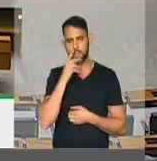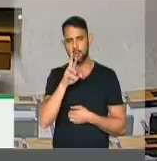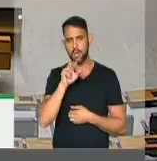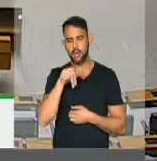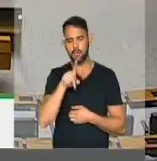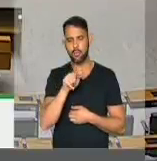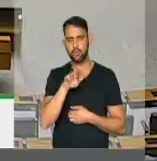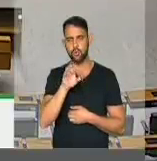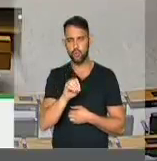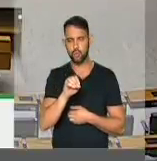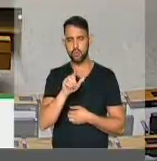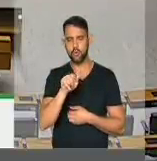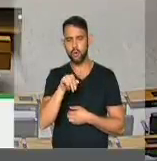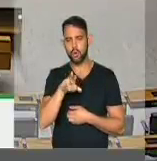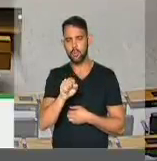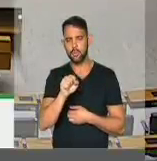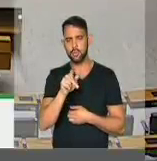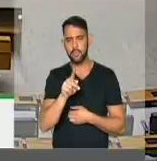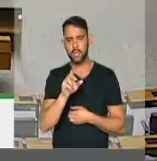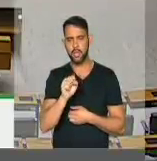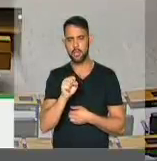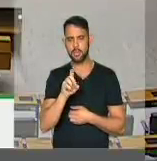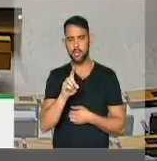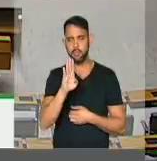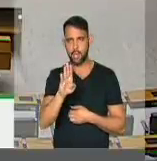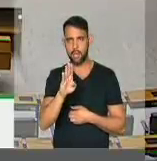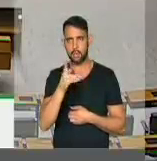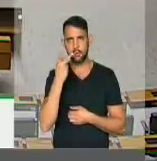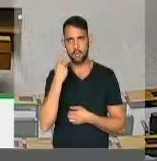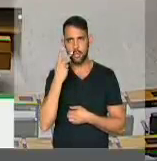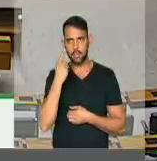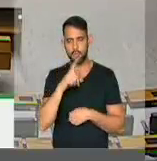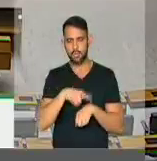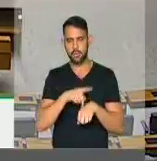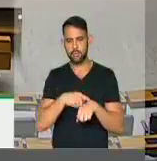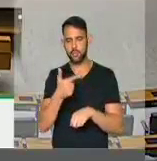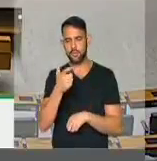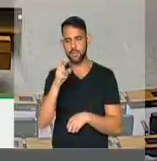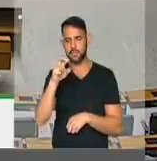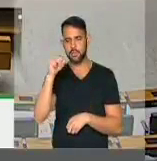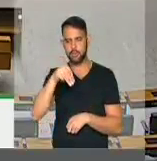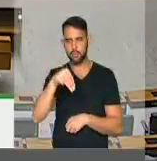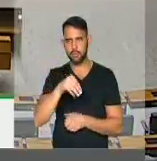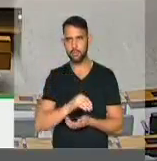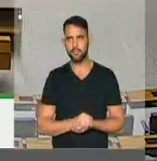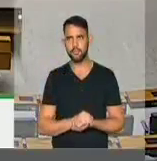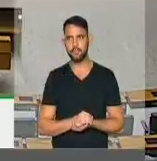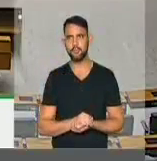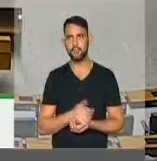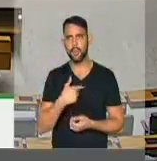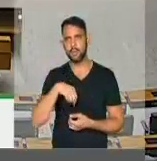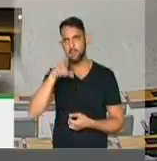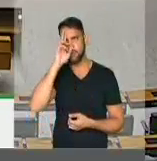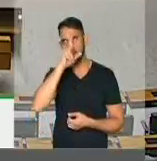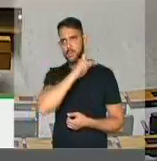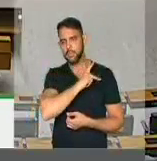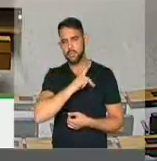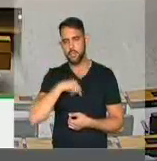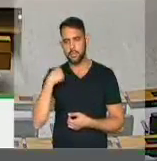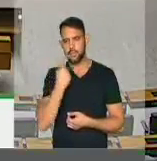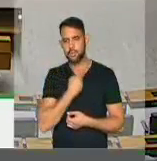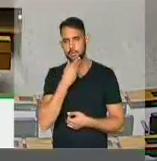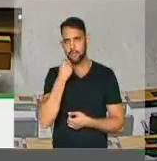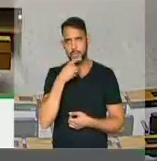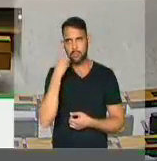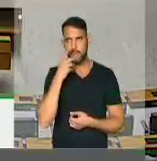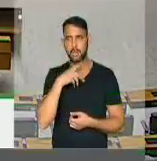amigo deputado Raimundo Gomes de Matos, do PSDB do Ceará, pelo tempo de 25 minutos. Senhor presidente,